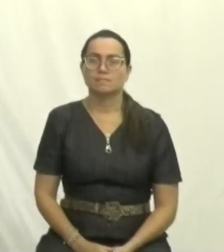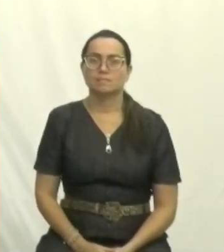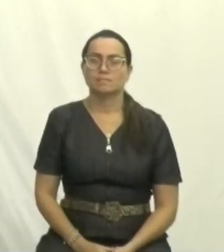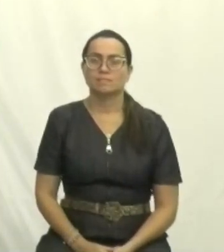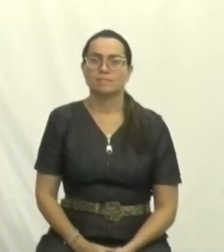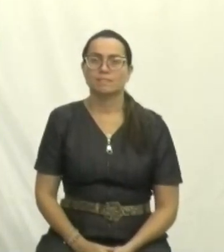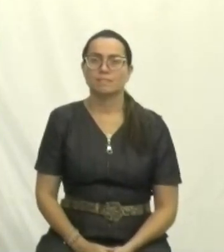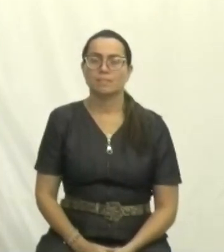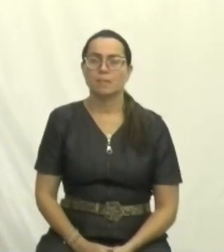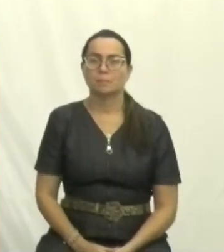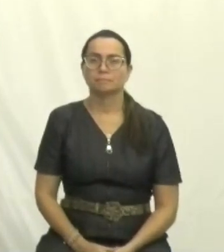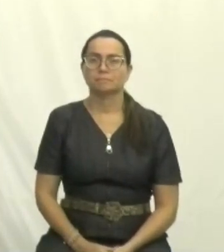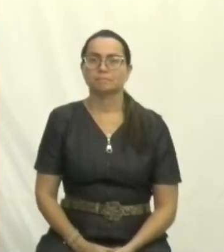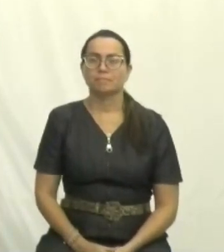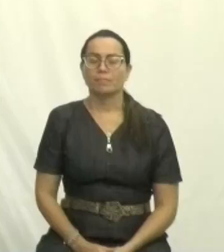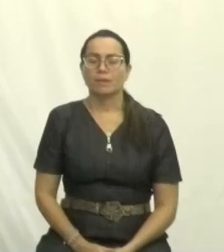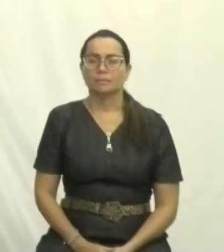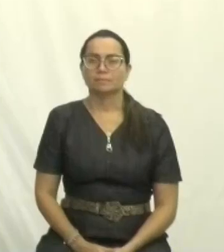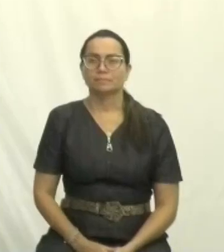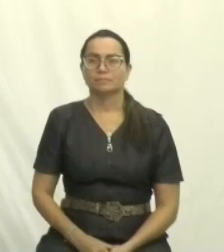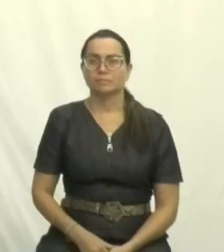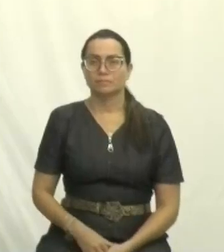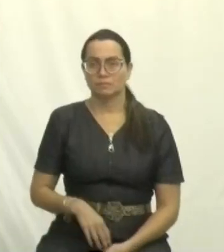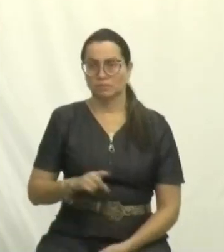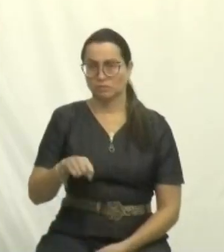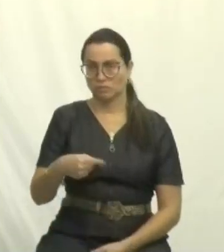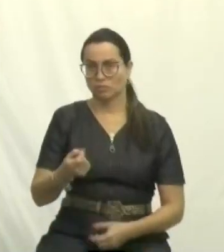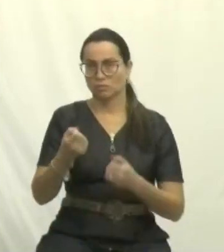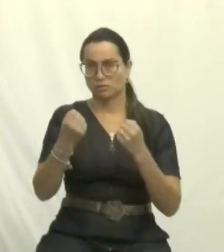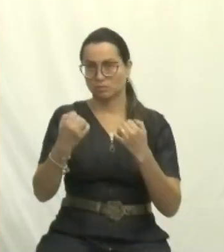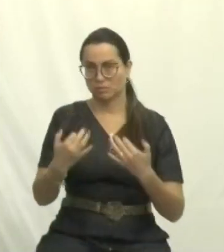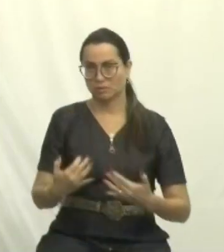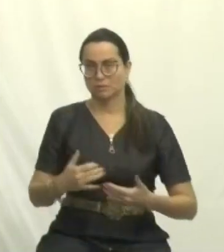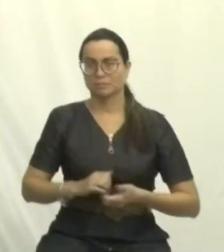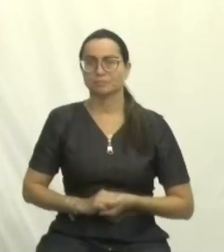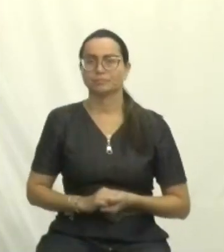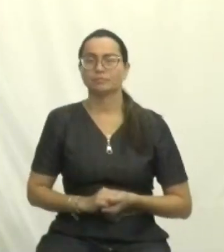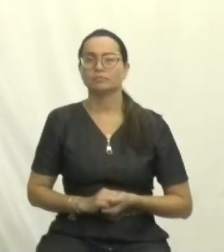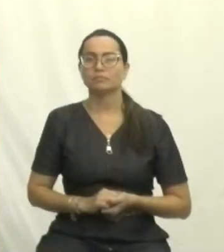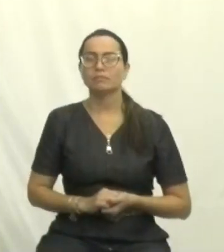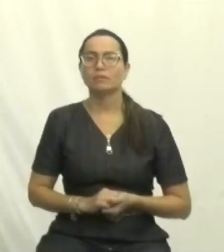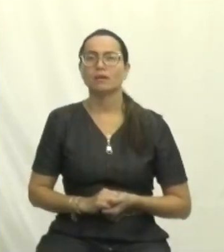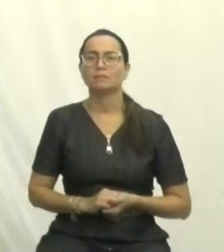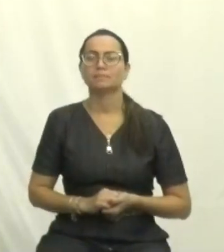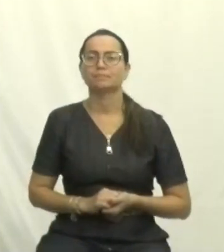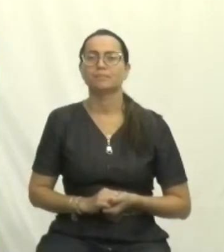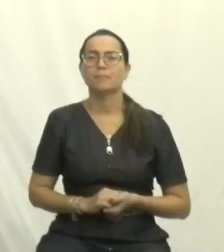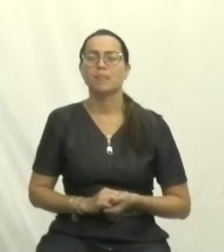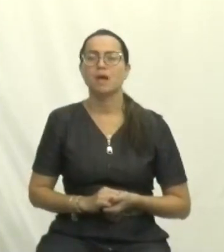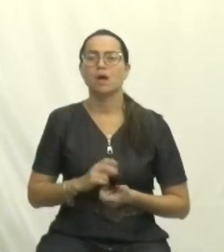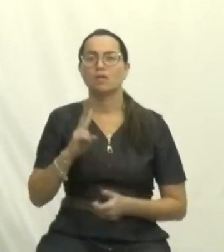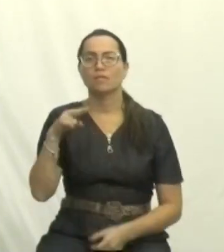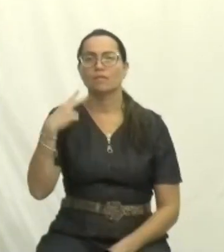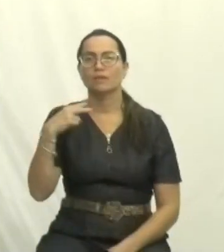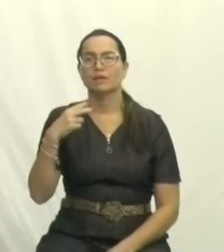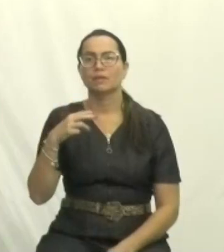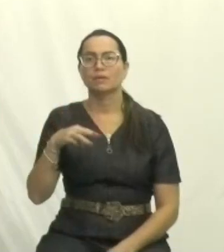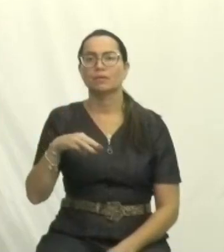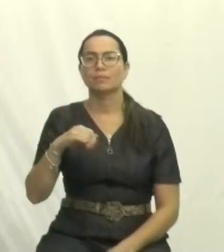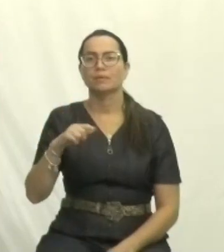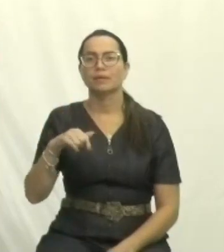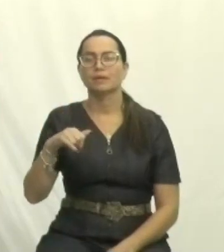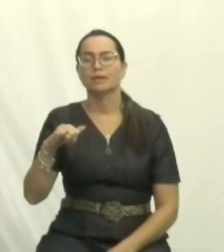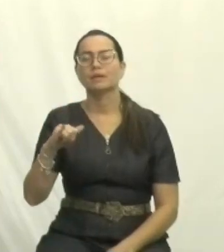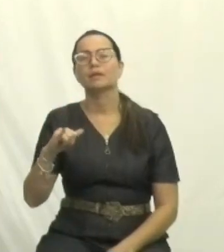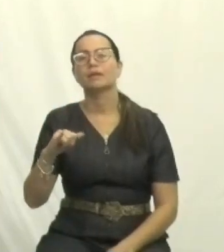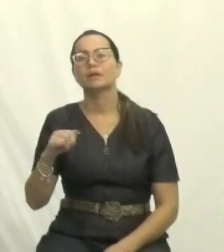Memorando 108/2023. Vem por meio desse informar que o vereador Miri D'Agostin não participará da sessão